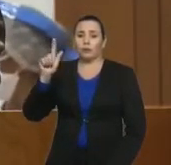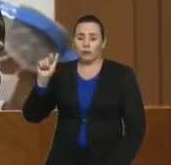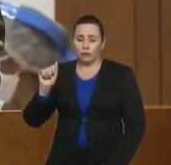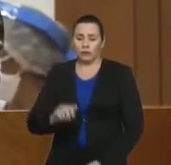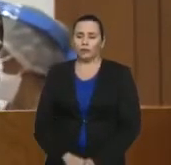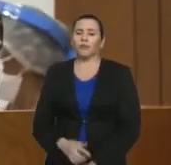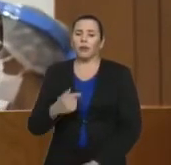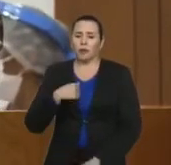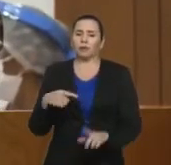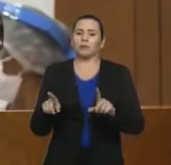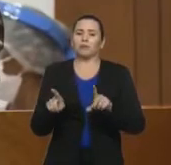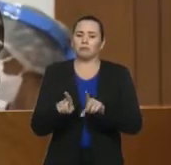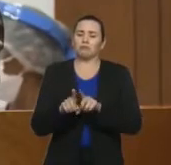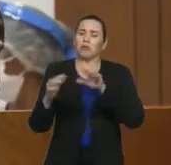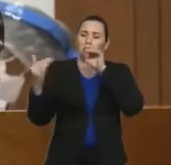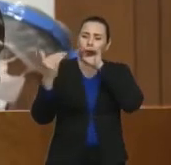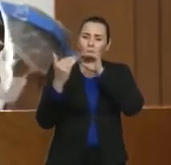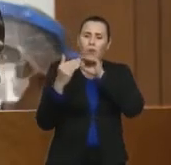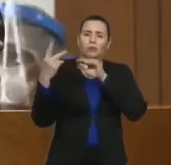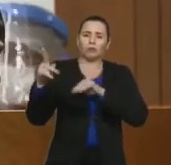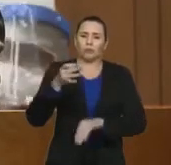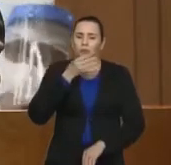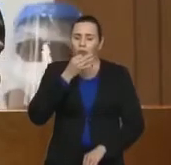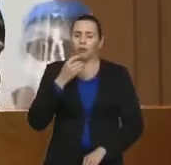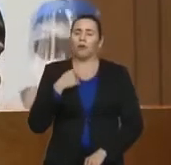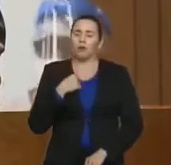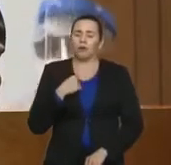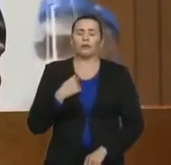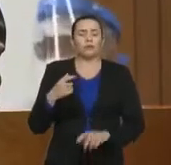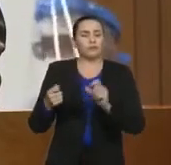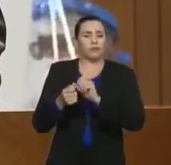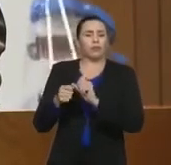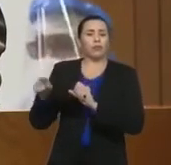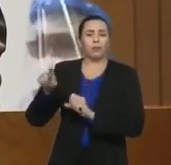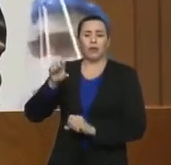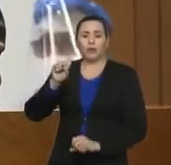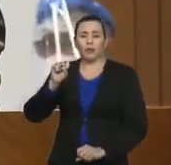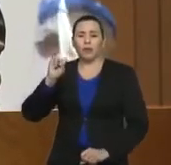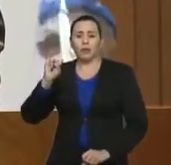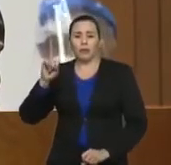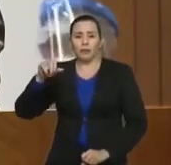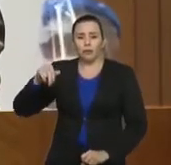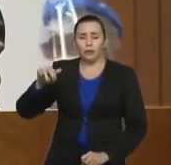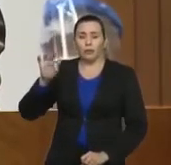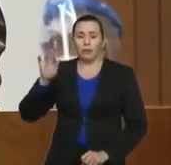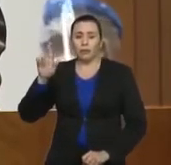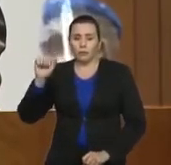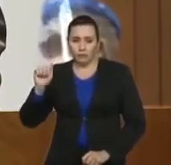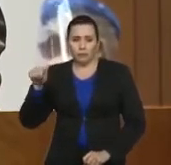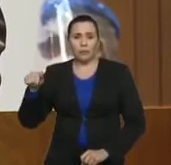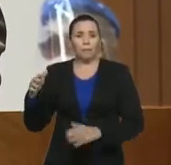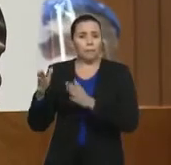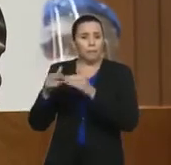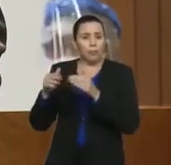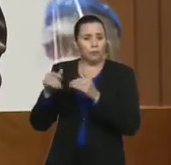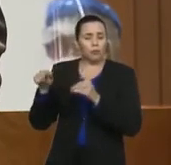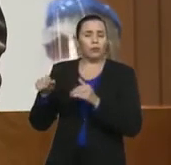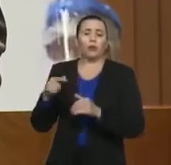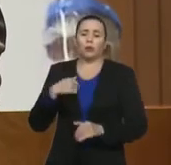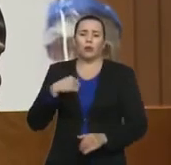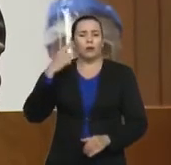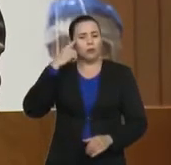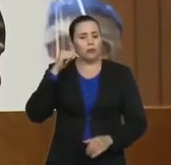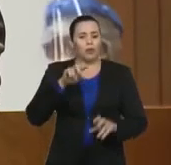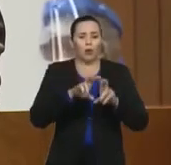fazer esse pedido à CINFRA, eu acho que a Comissão de Obras e Serviços Públicos desta Casa também tem que fazer o mesmo.